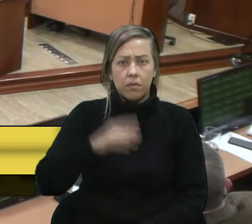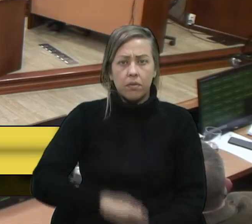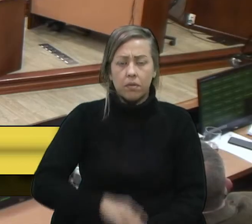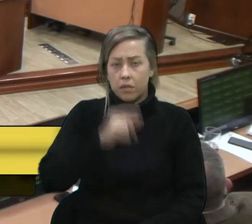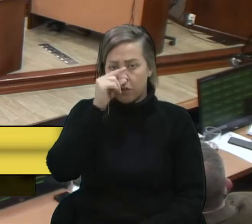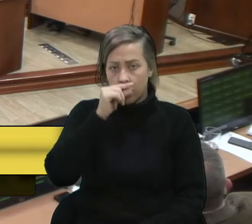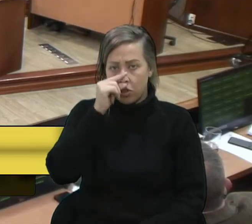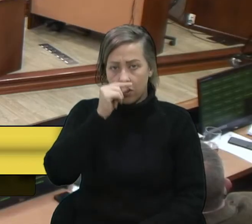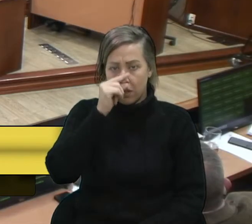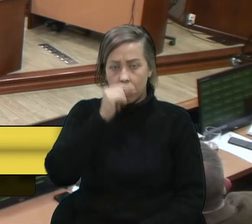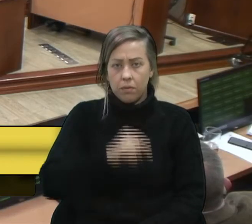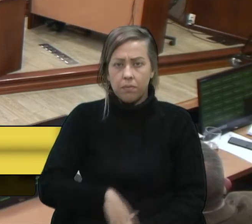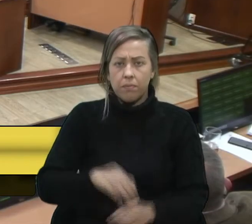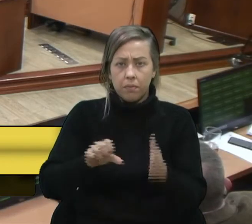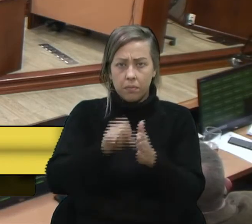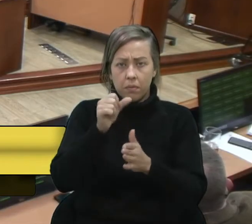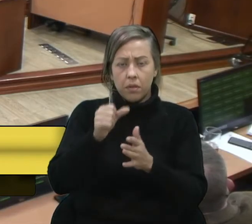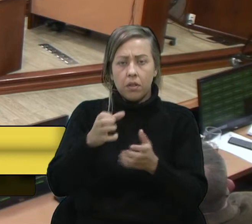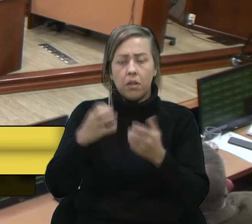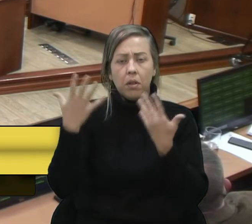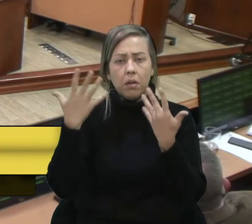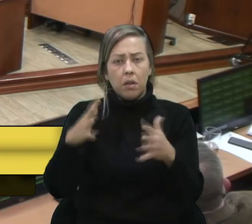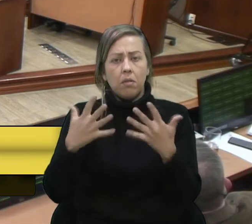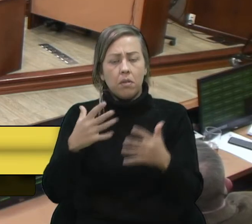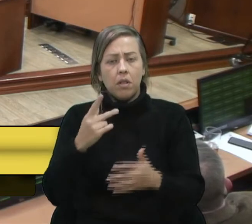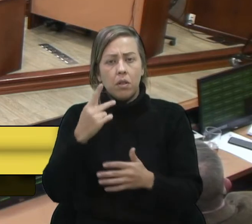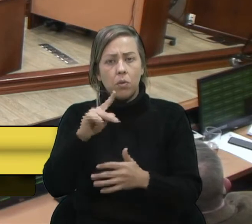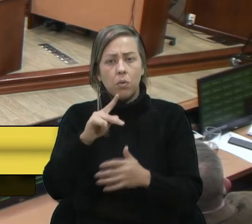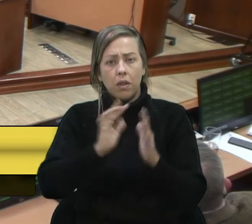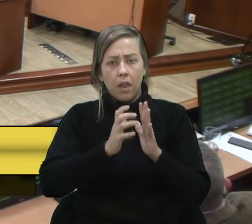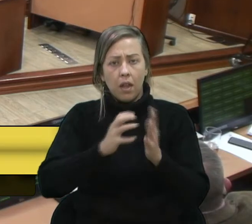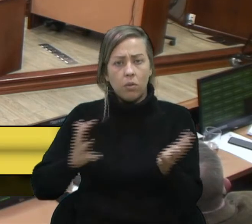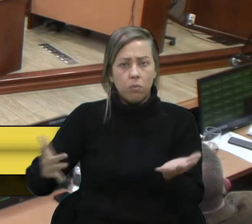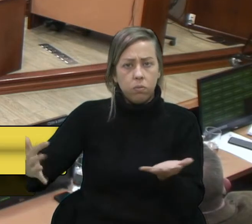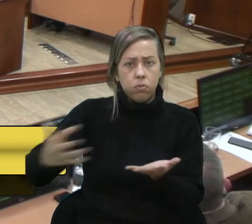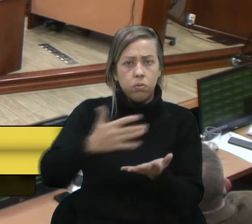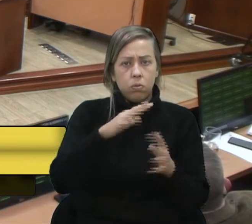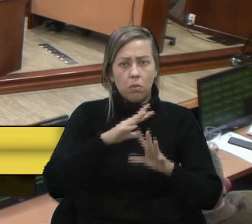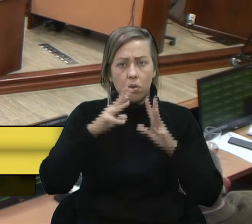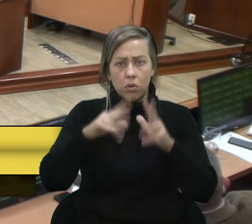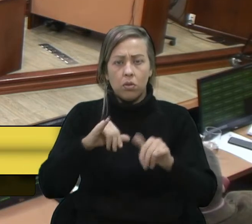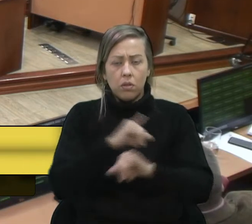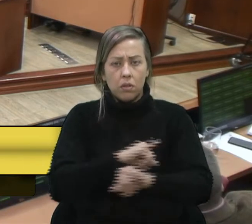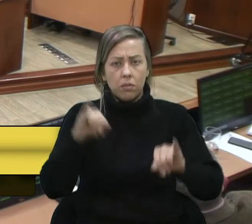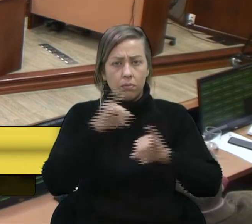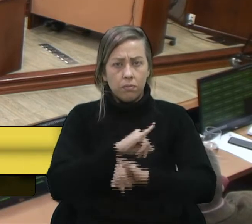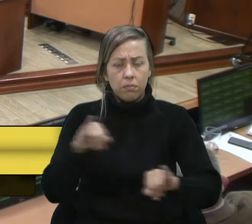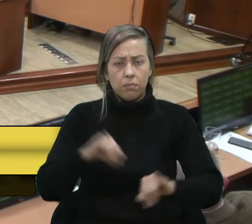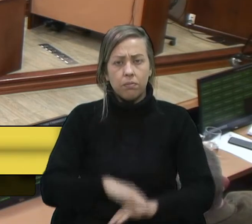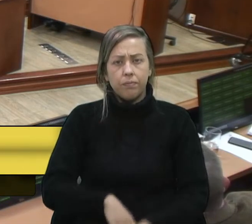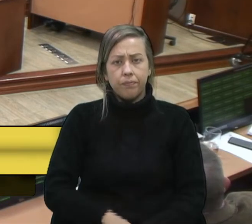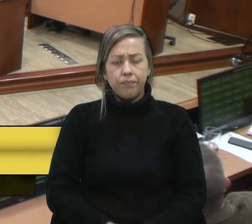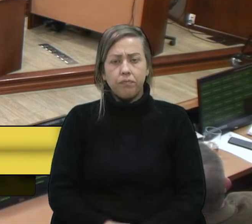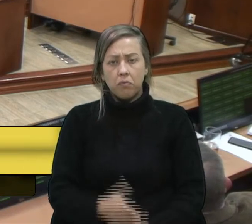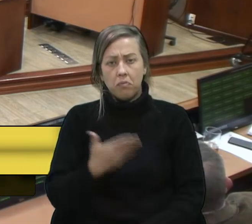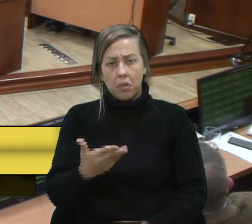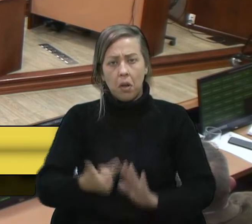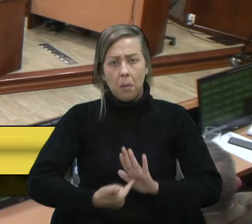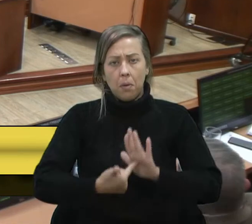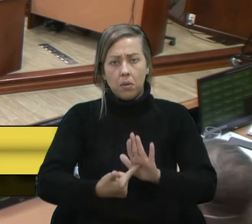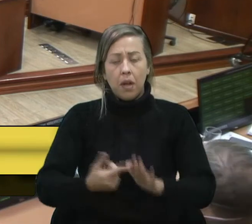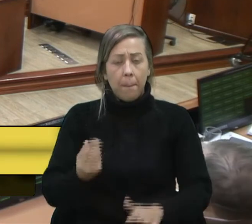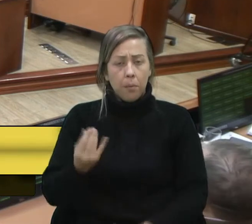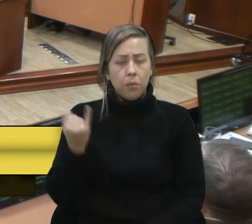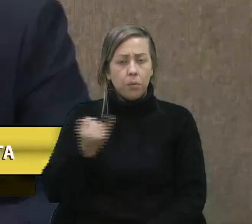Fantinel. Em primeiro lugar, queria parabenizá-lo aí pelos dados e todas as informações aí que o senhor apresentou, que é